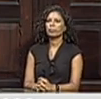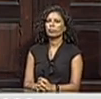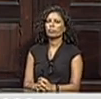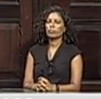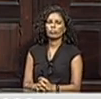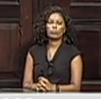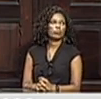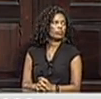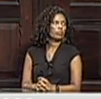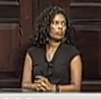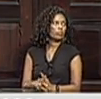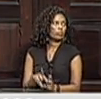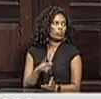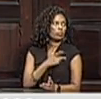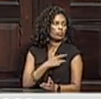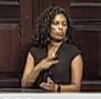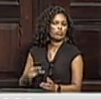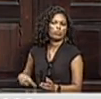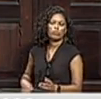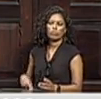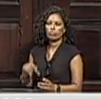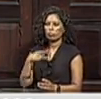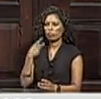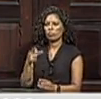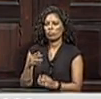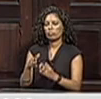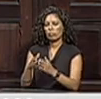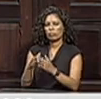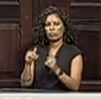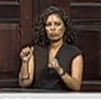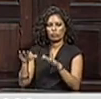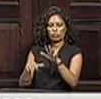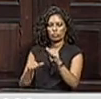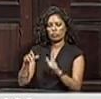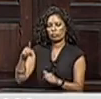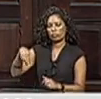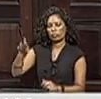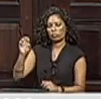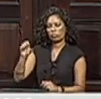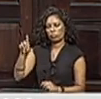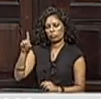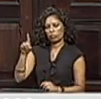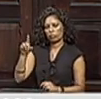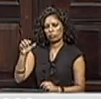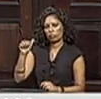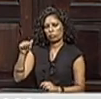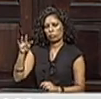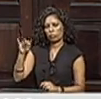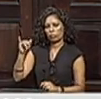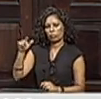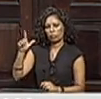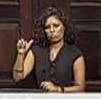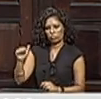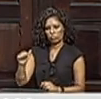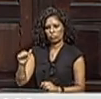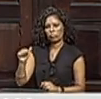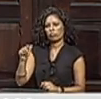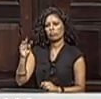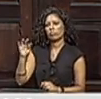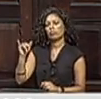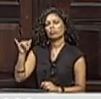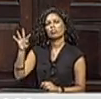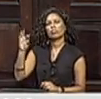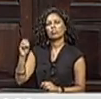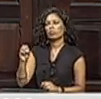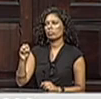A presidência fará as chamadas. Deputado André Correia, André Lazzaroni, Átila Nunes, Benedito Alves, Bruno